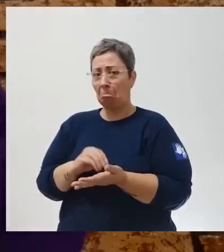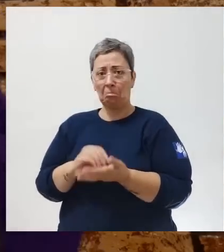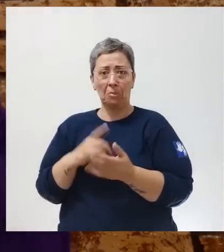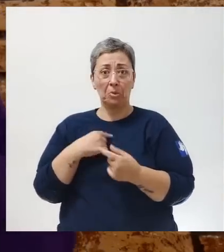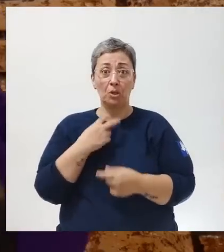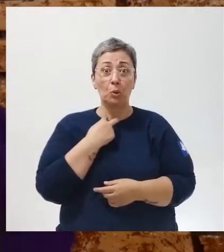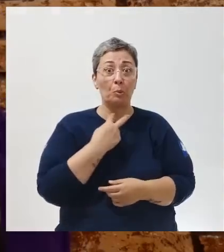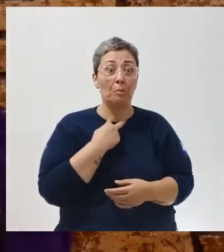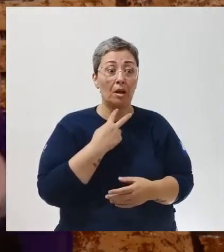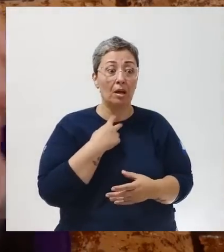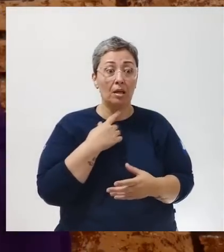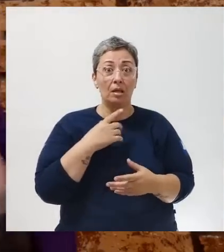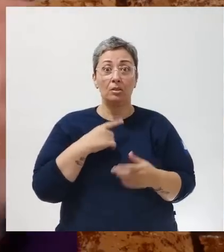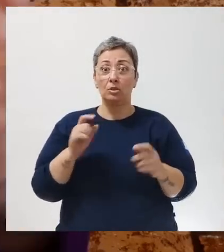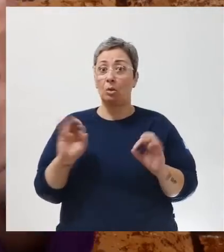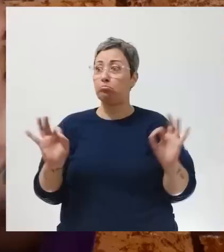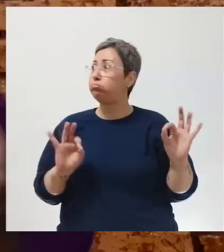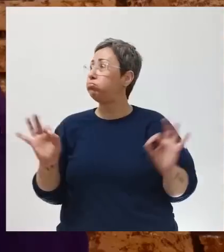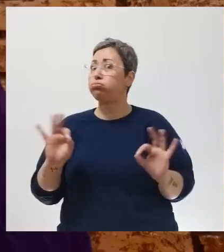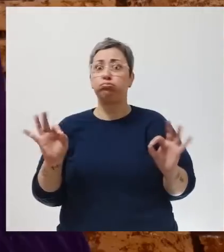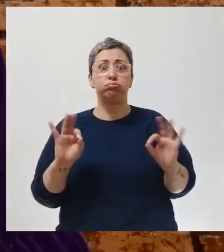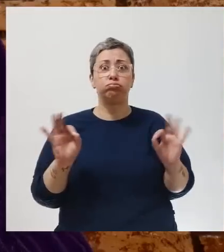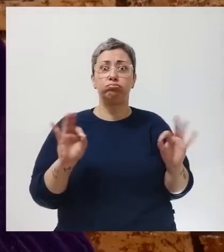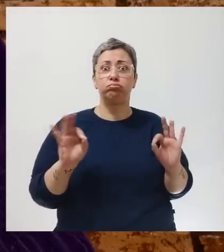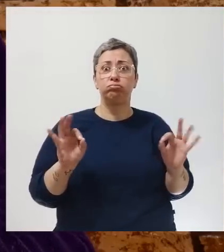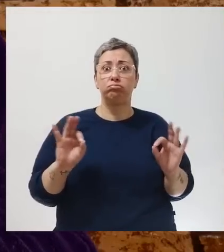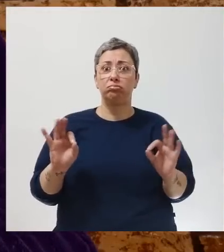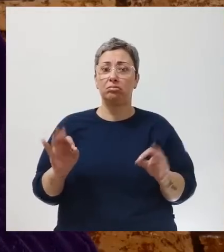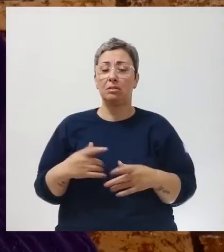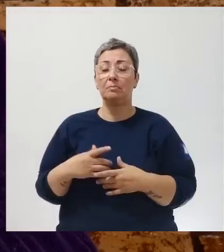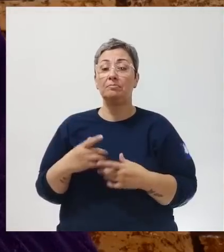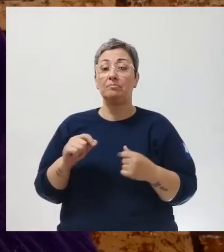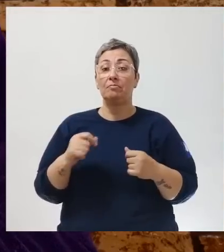tão ocupado estava em governar.